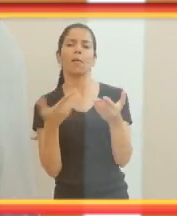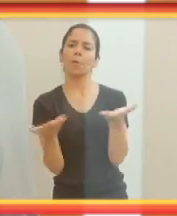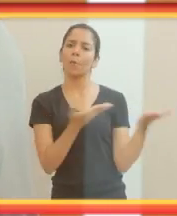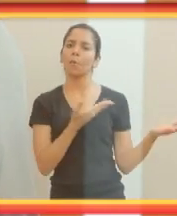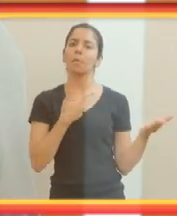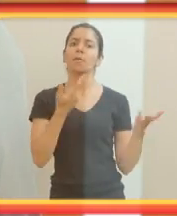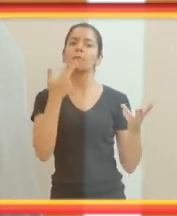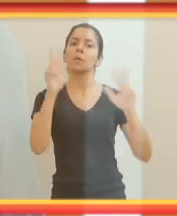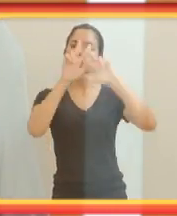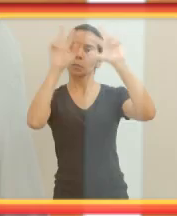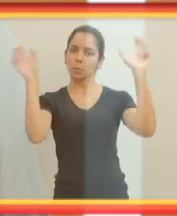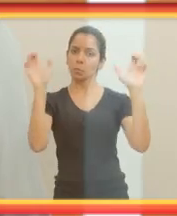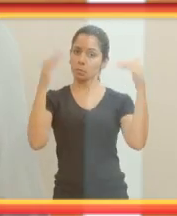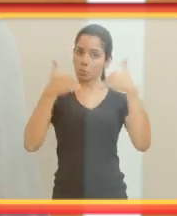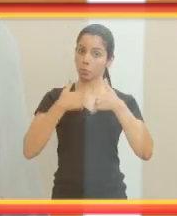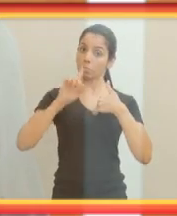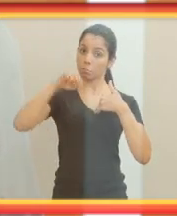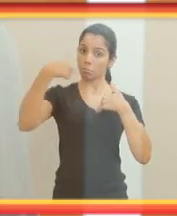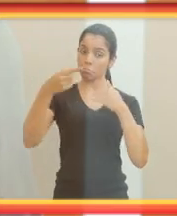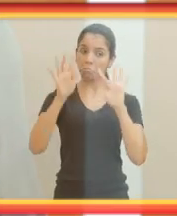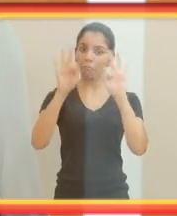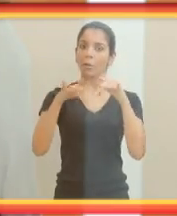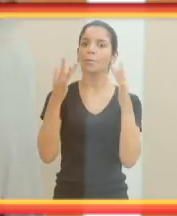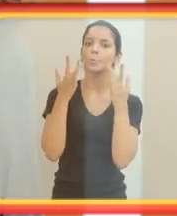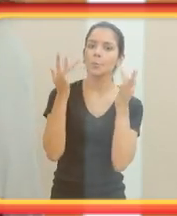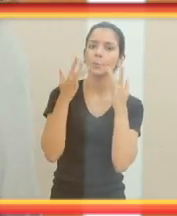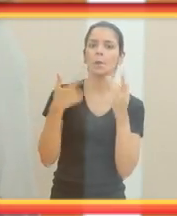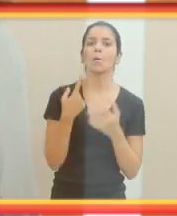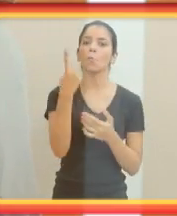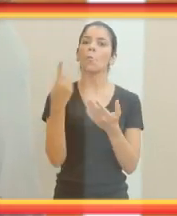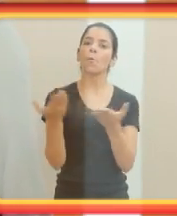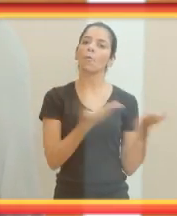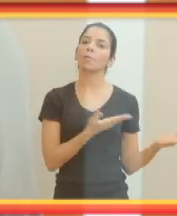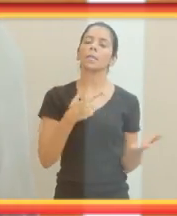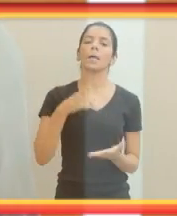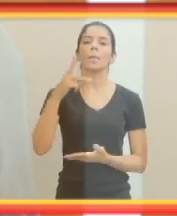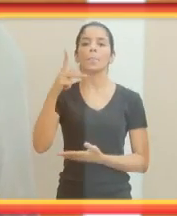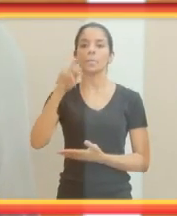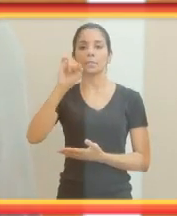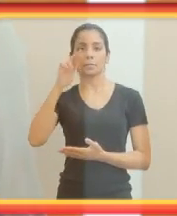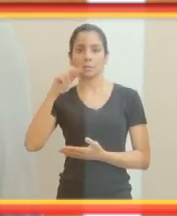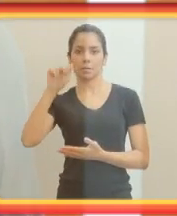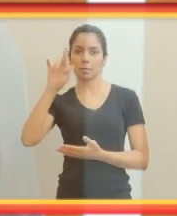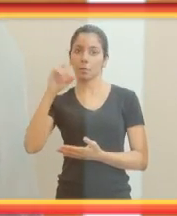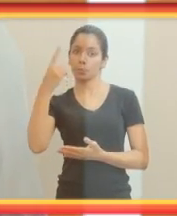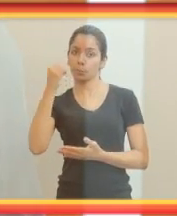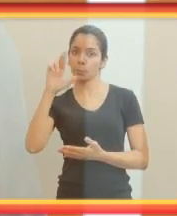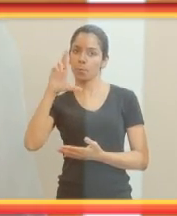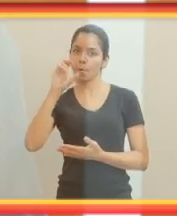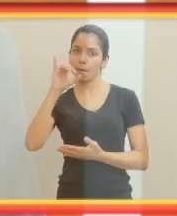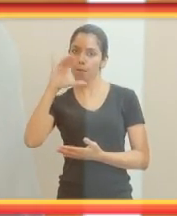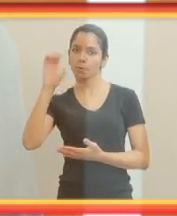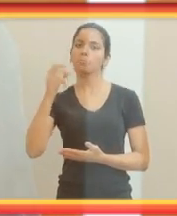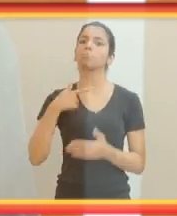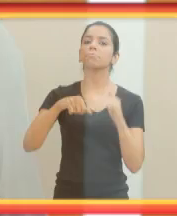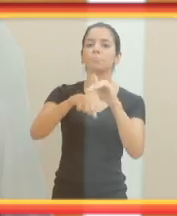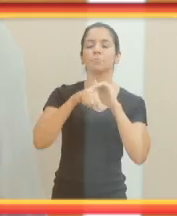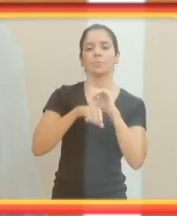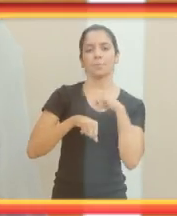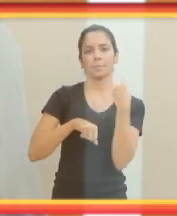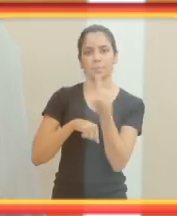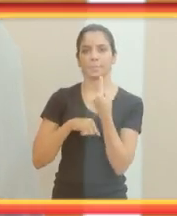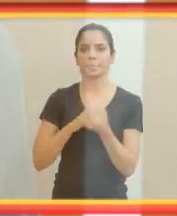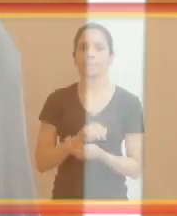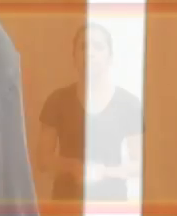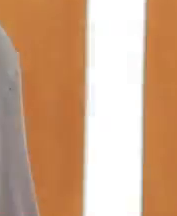para debater o tema do autismo depois da peça. Um desses convidados foi o psiquiatra, Dr. Caio Abujade, que